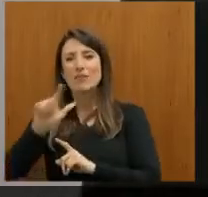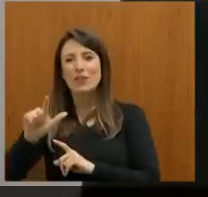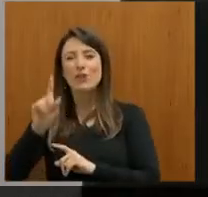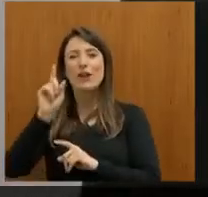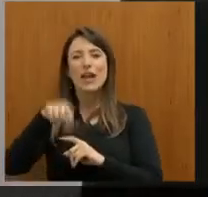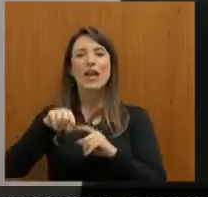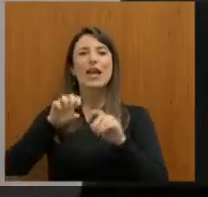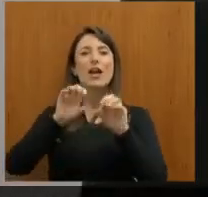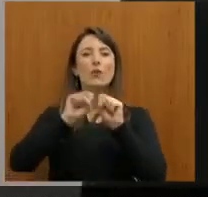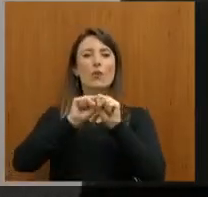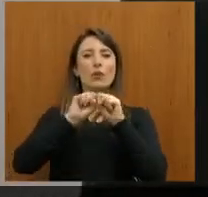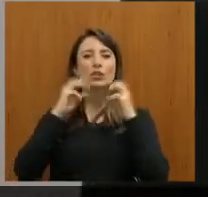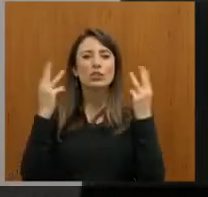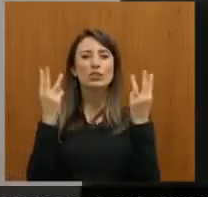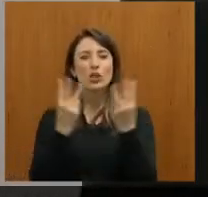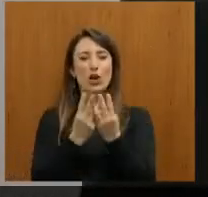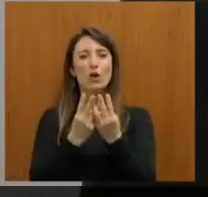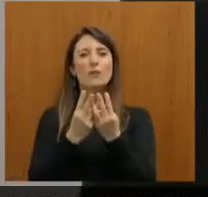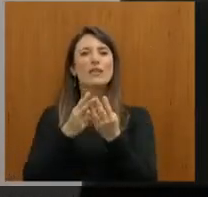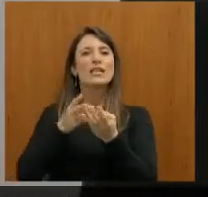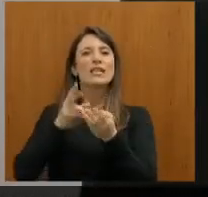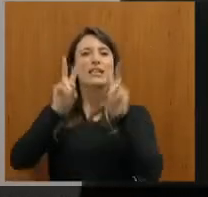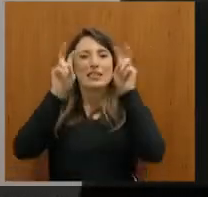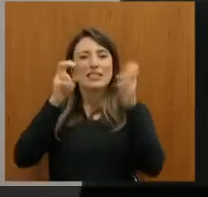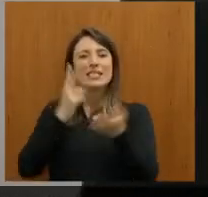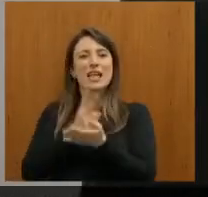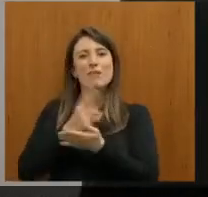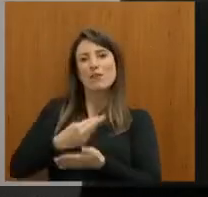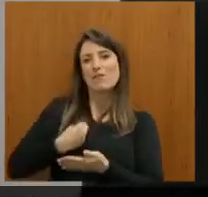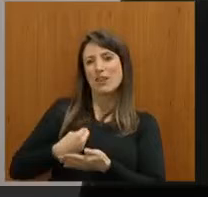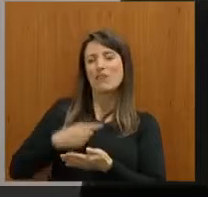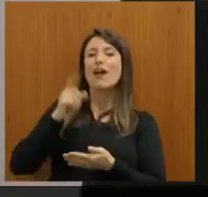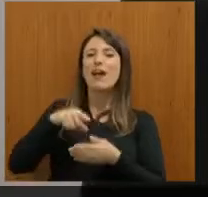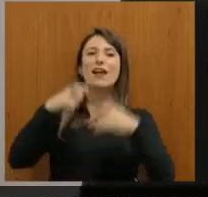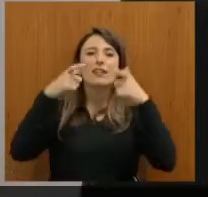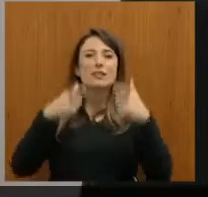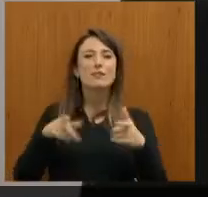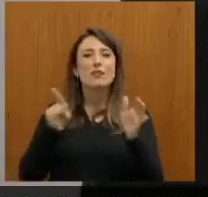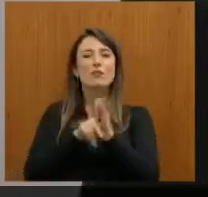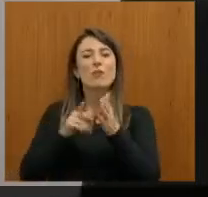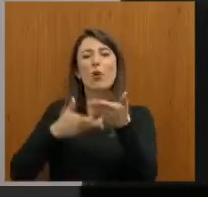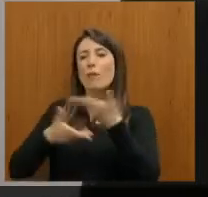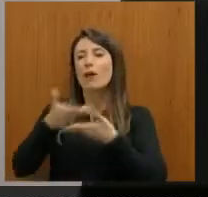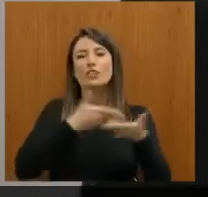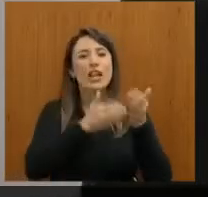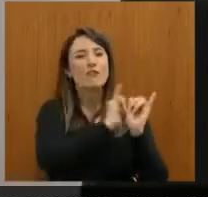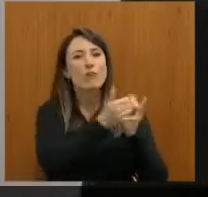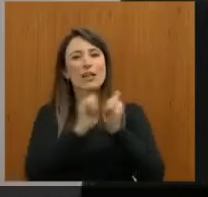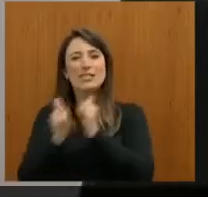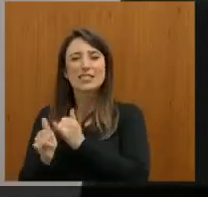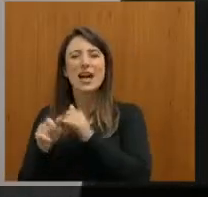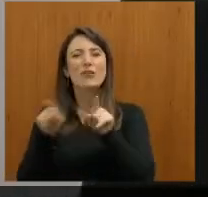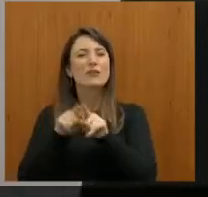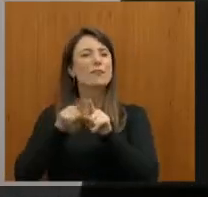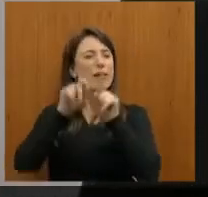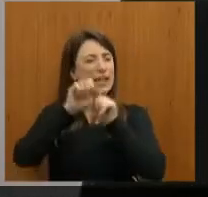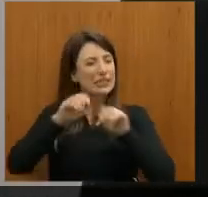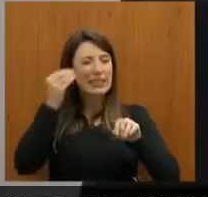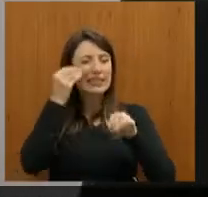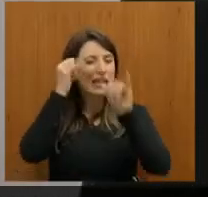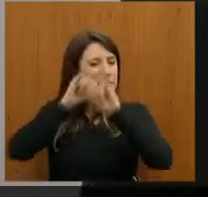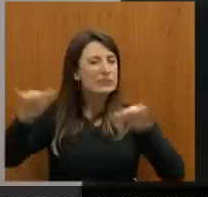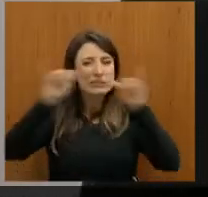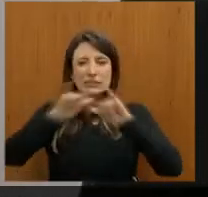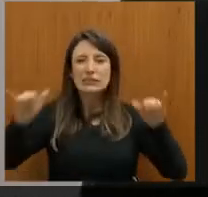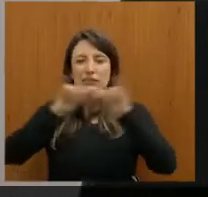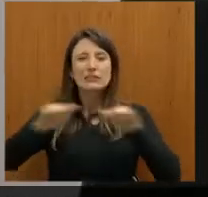sempre-vivas e ele vai ser o compartilhamento de informações de multiplicação de pessoas que possam levar a